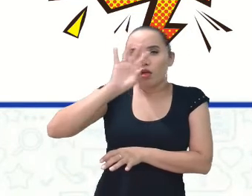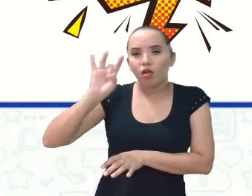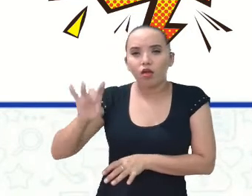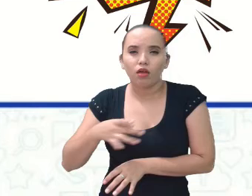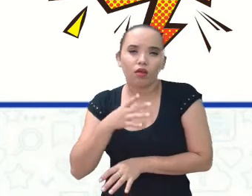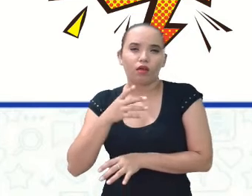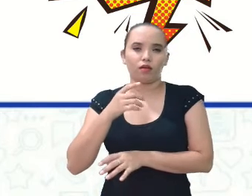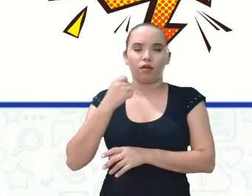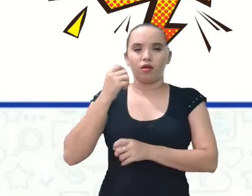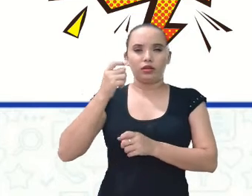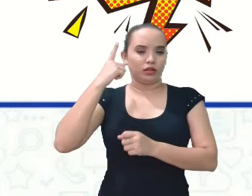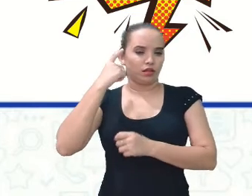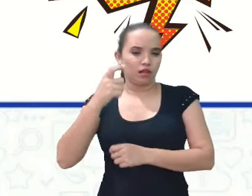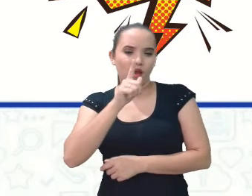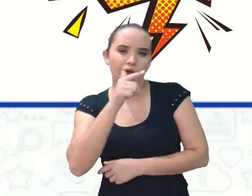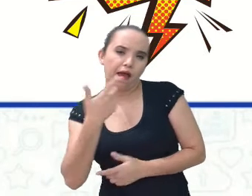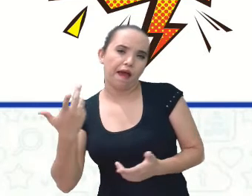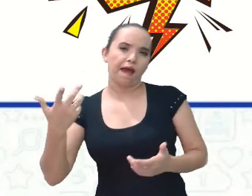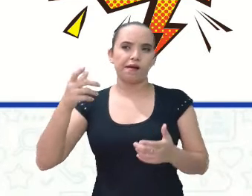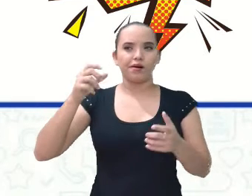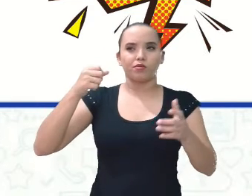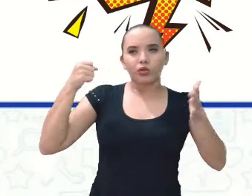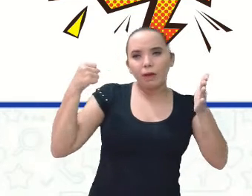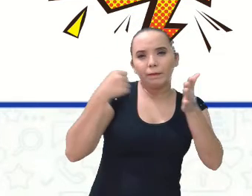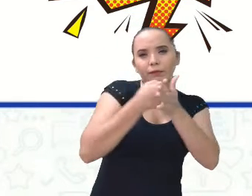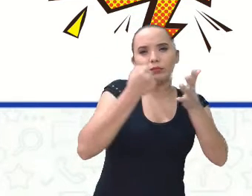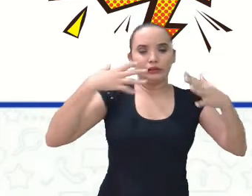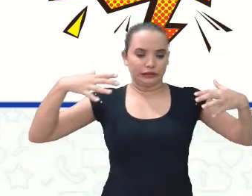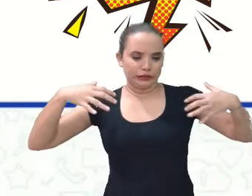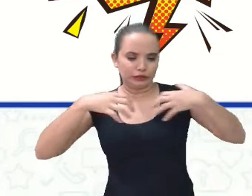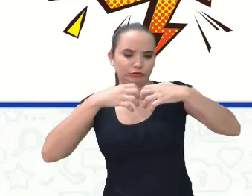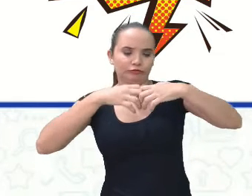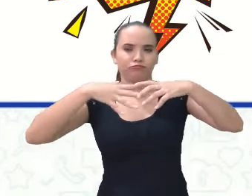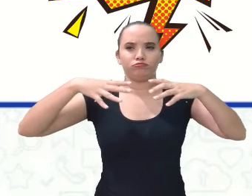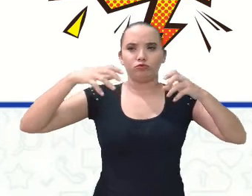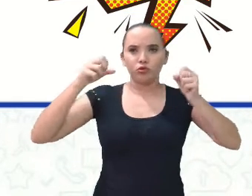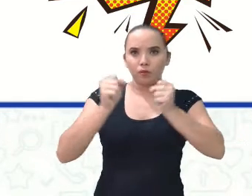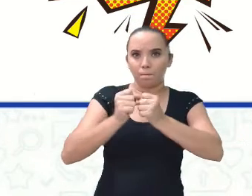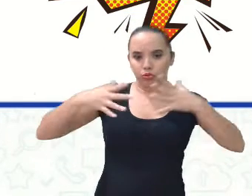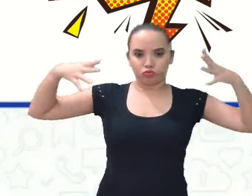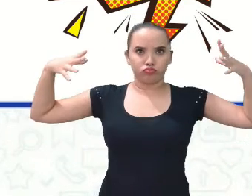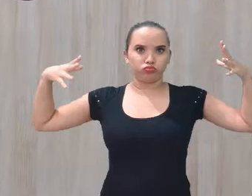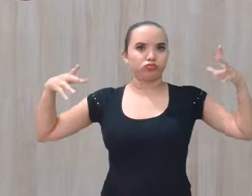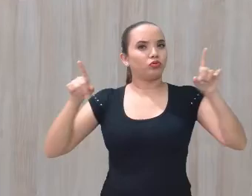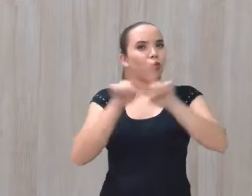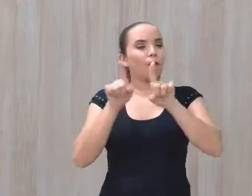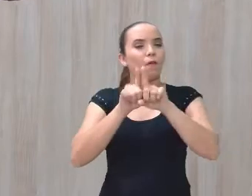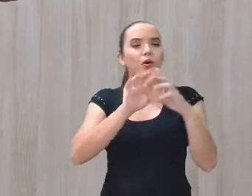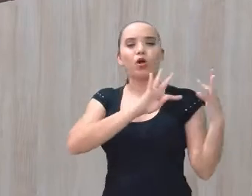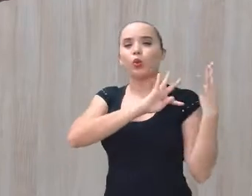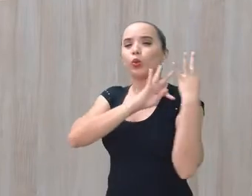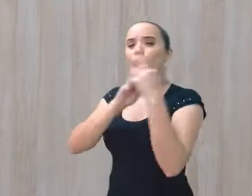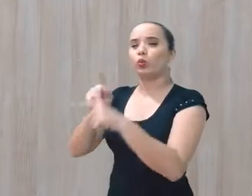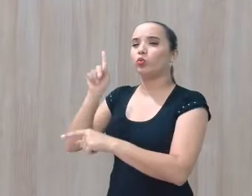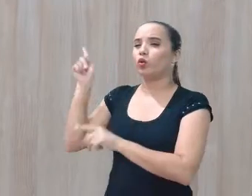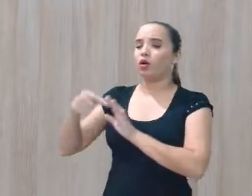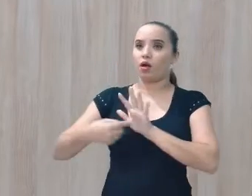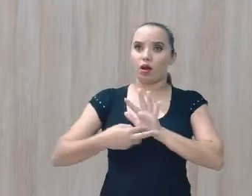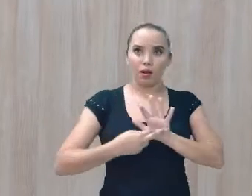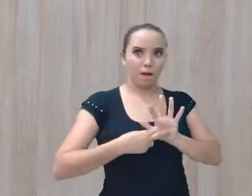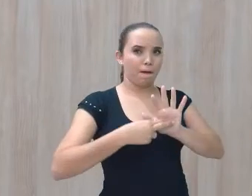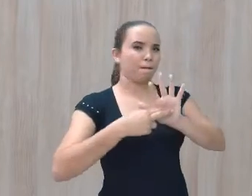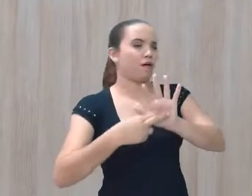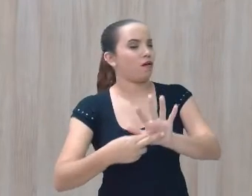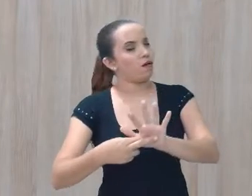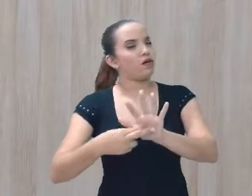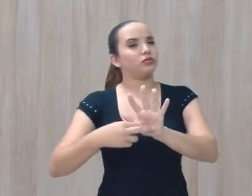splash, crush. São sons, né? E vocês observam pelo visual em que essas palavras